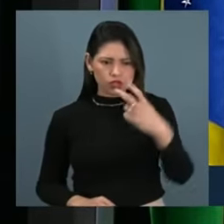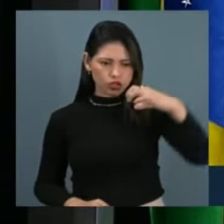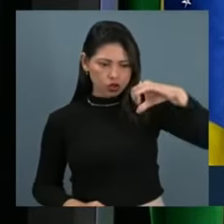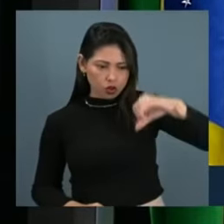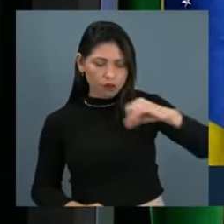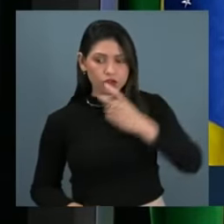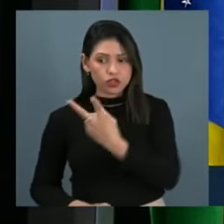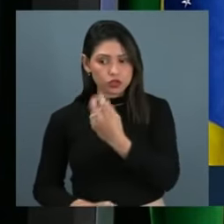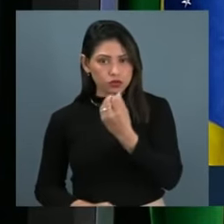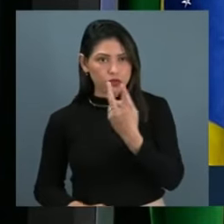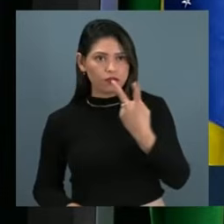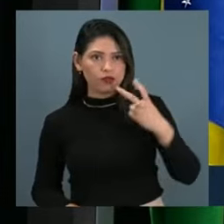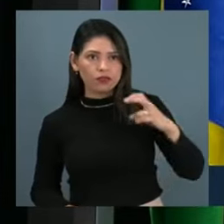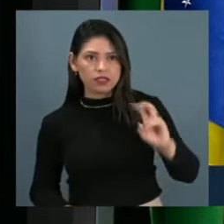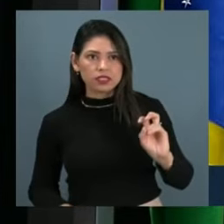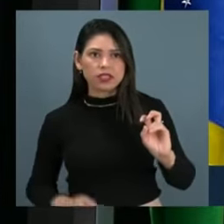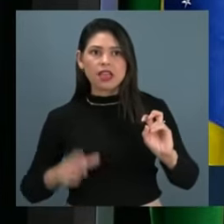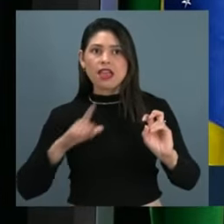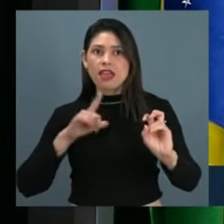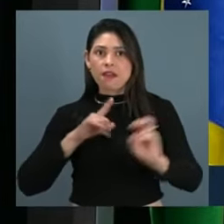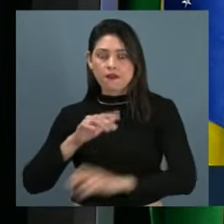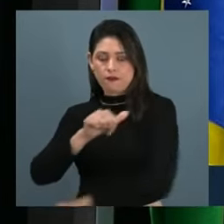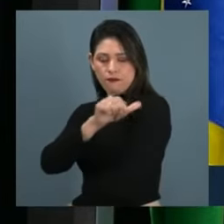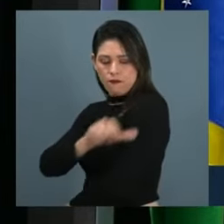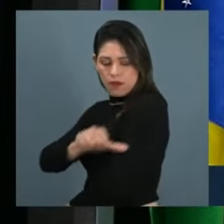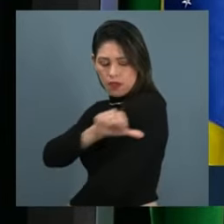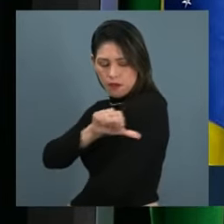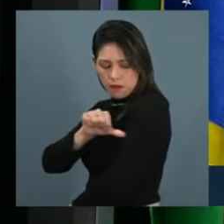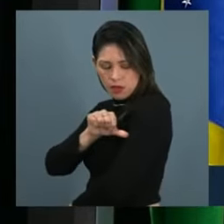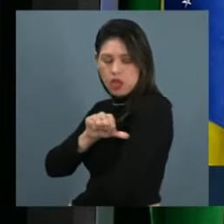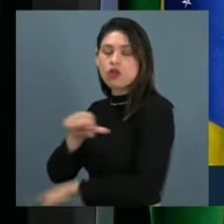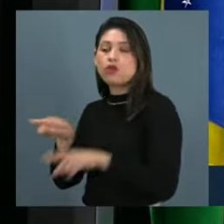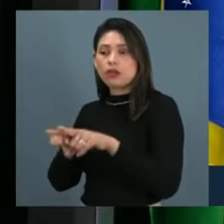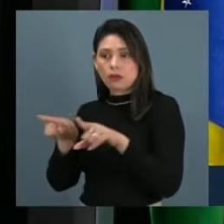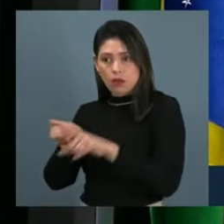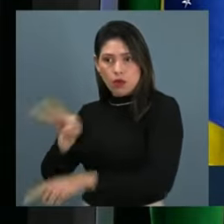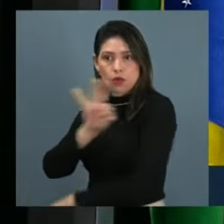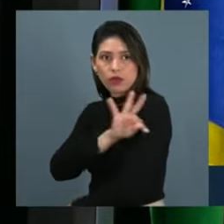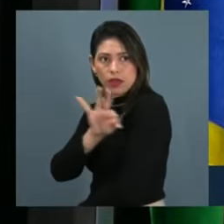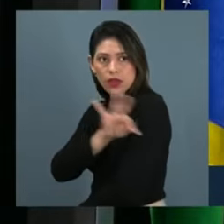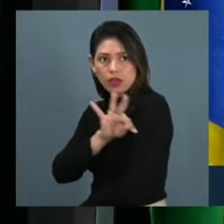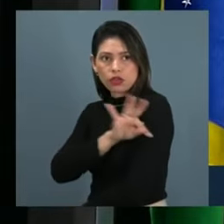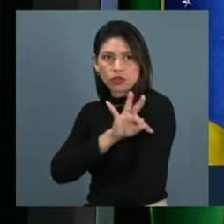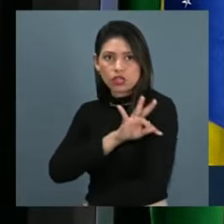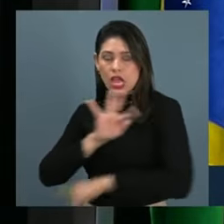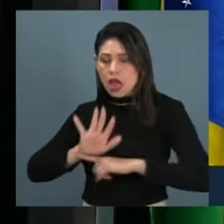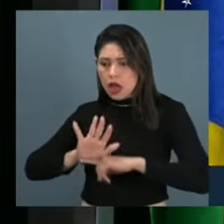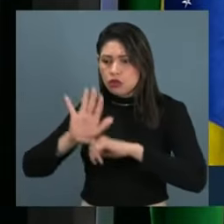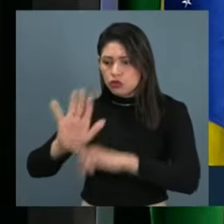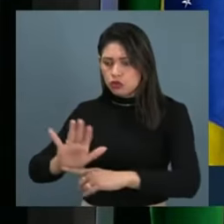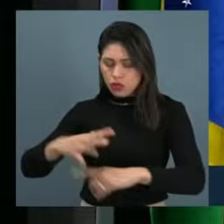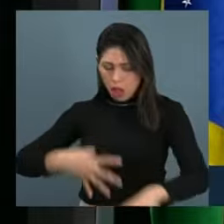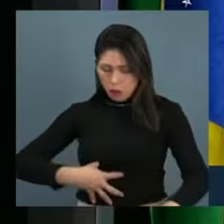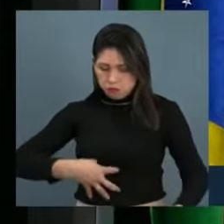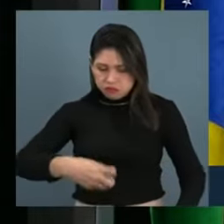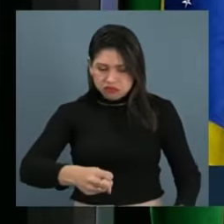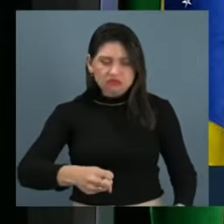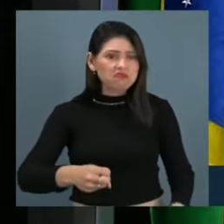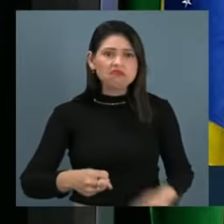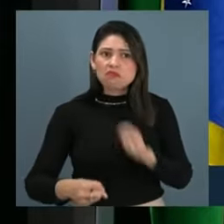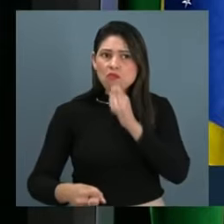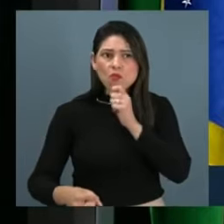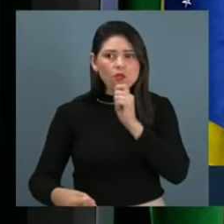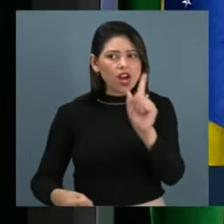e técnicos de enfermagem possam auxiliar livremente nos procedimentos de aborto que não são punidos pelo